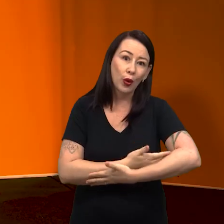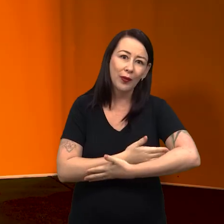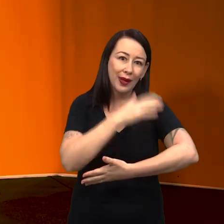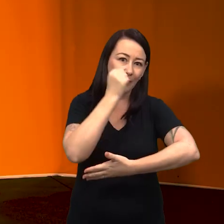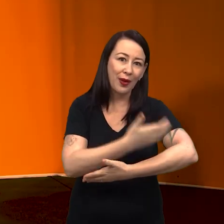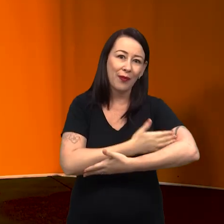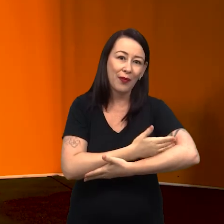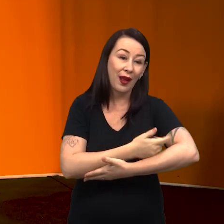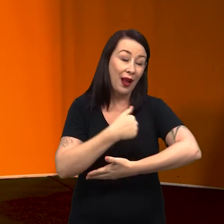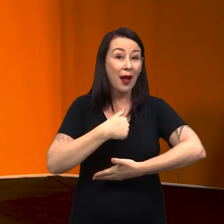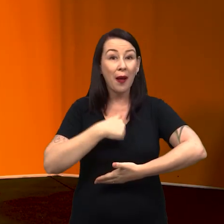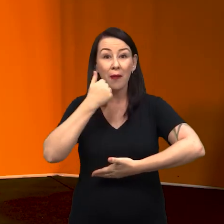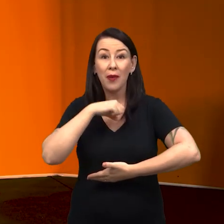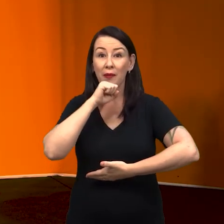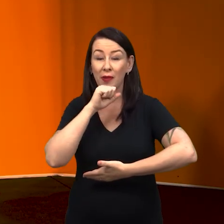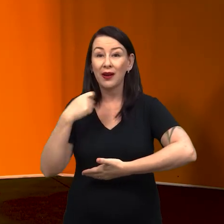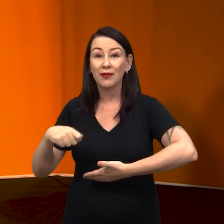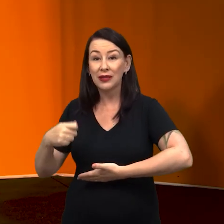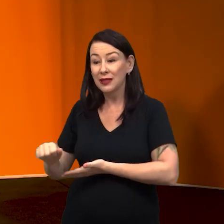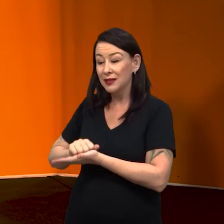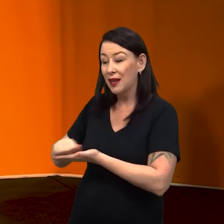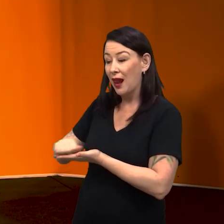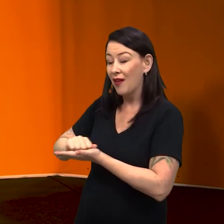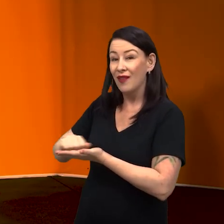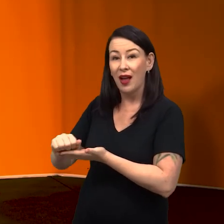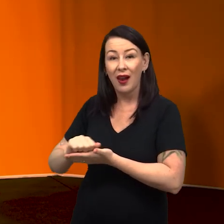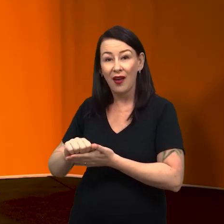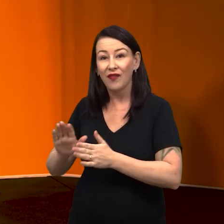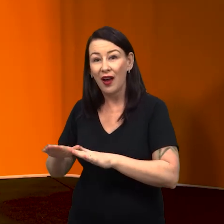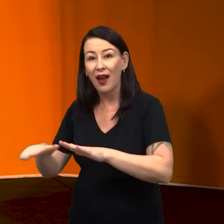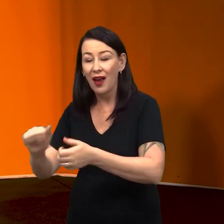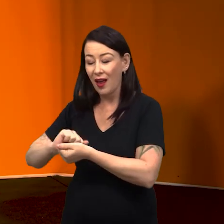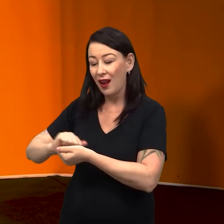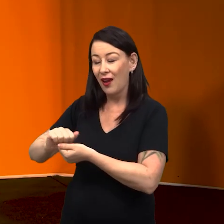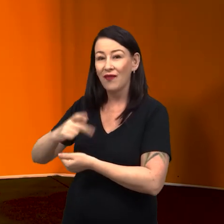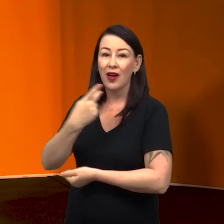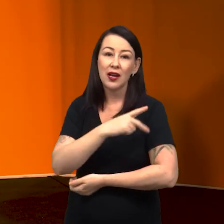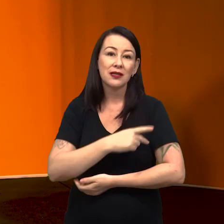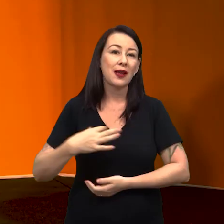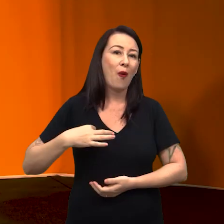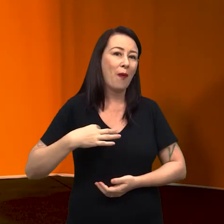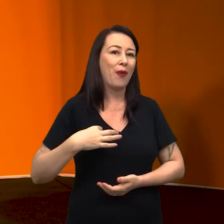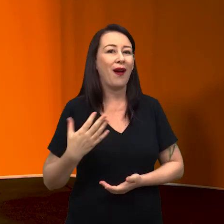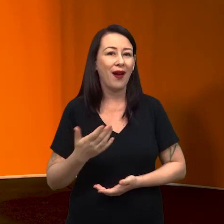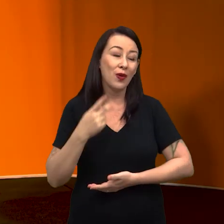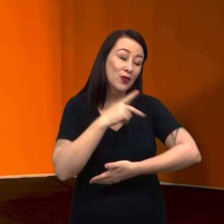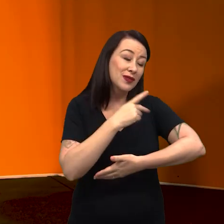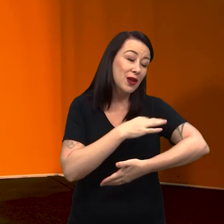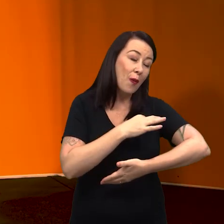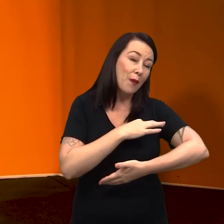que fazer. Vai lavar, vai engomar os paninhos pra você. Os panos